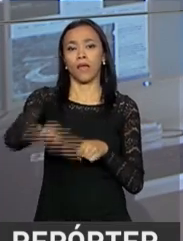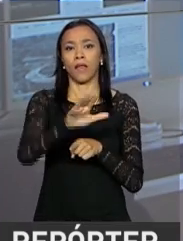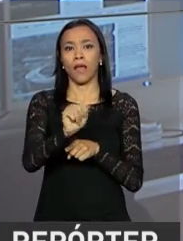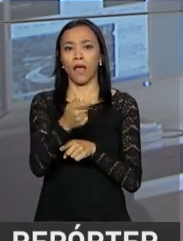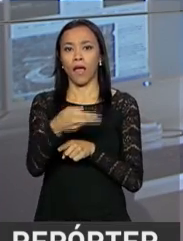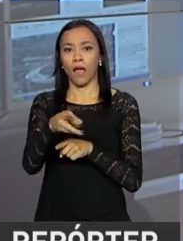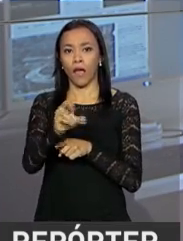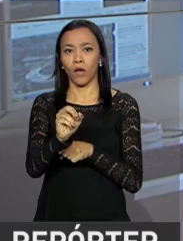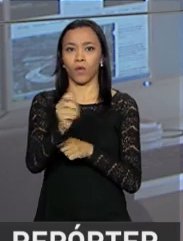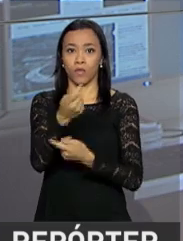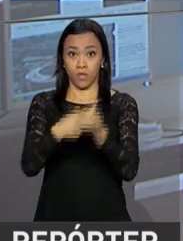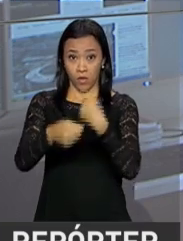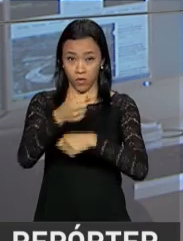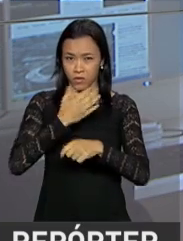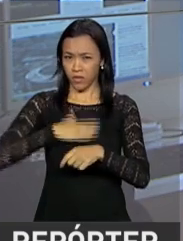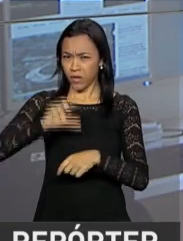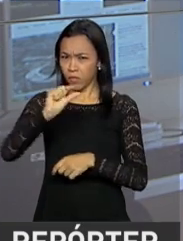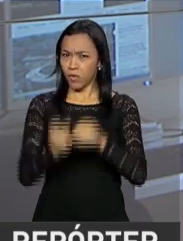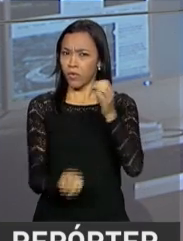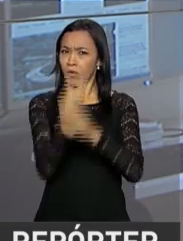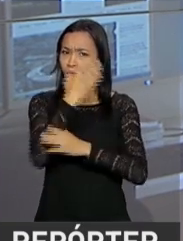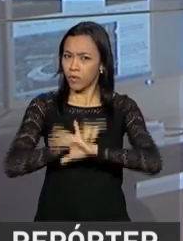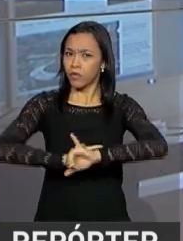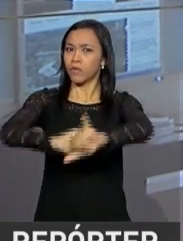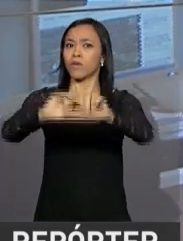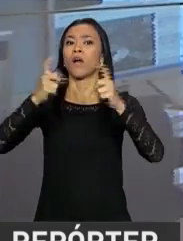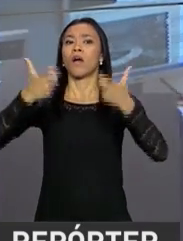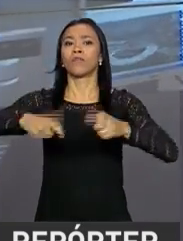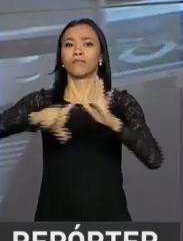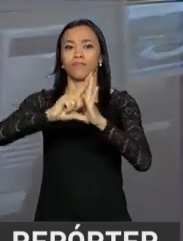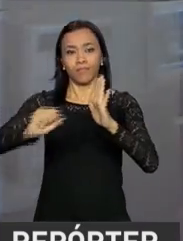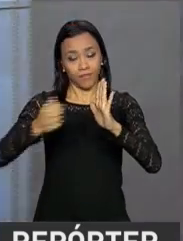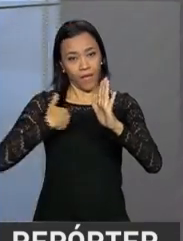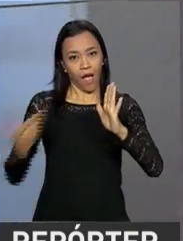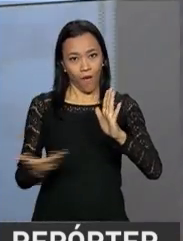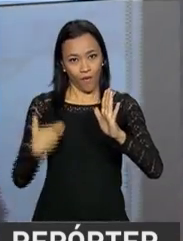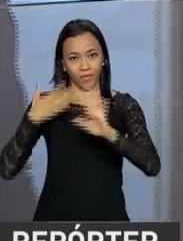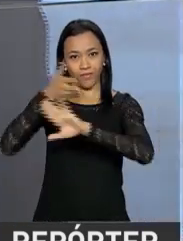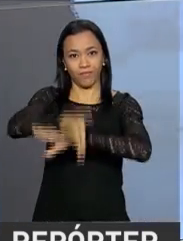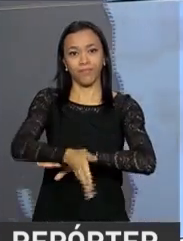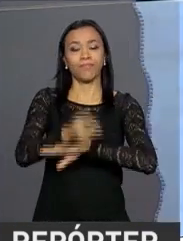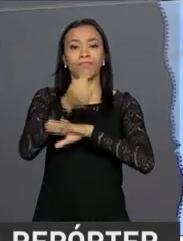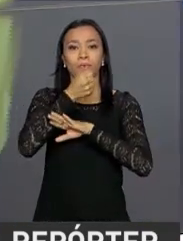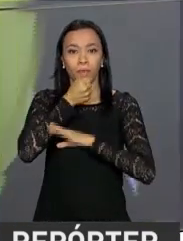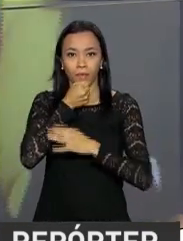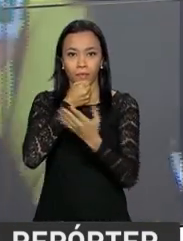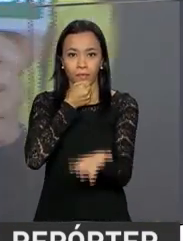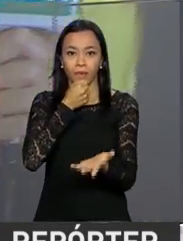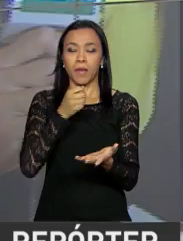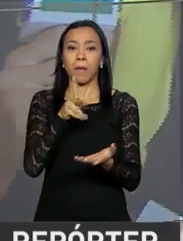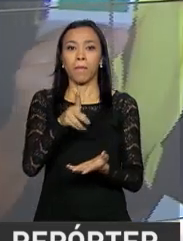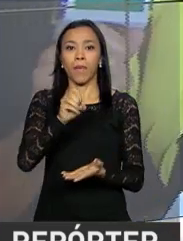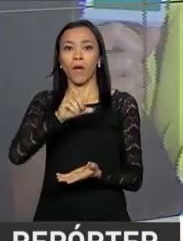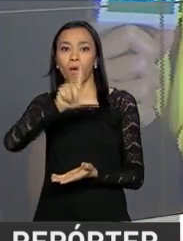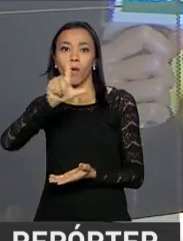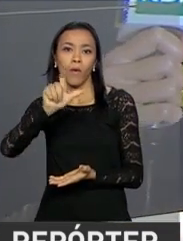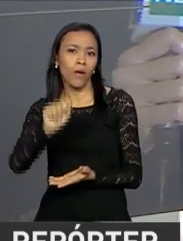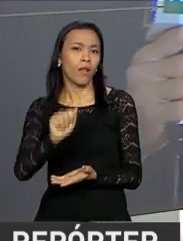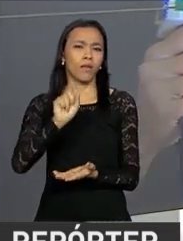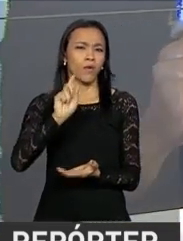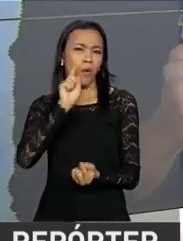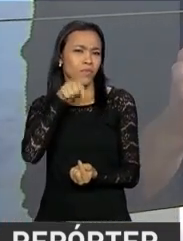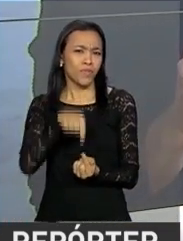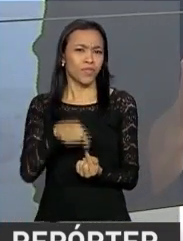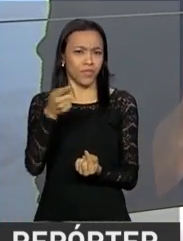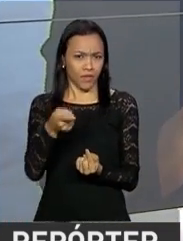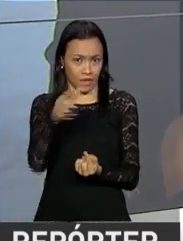ser lançado daqui a pouco no Palácio do Planalto. E é para lá que vamos ao vivo com Paola De Orte. Paola, a intenção do governo é tornar